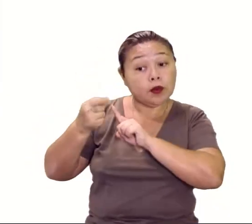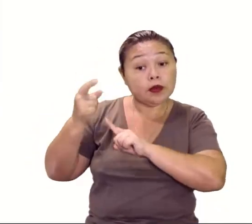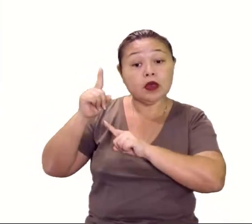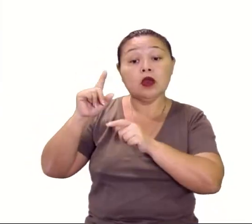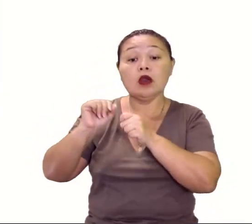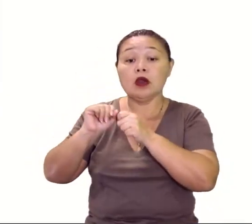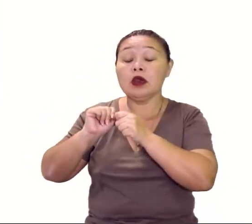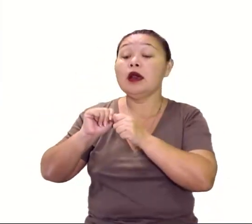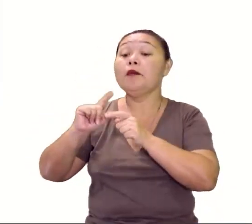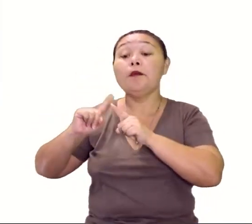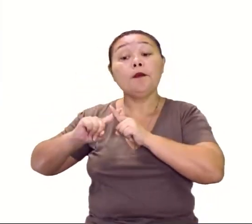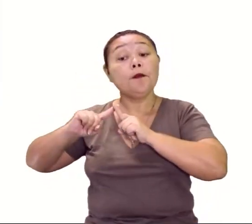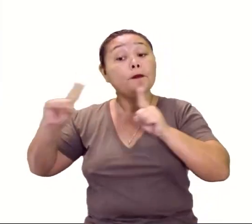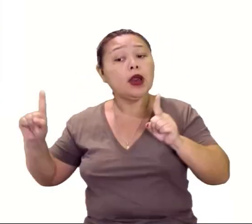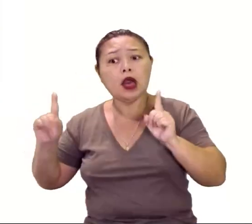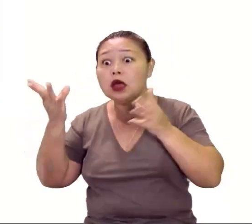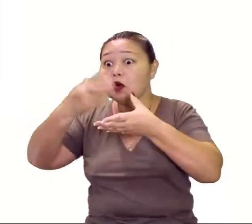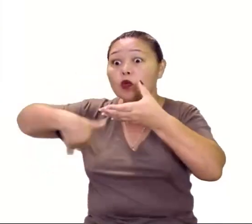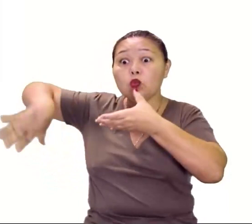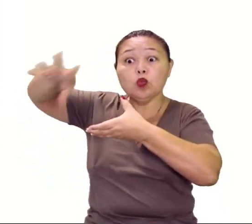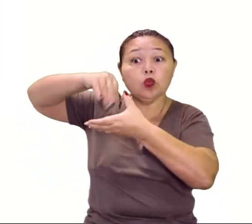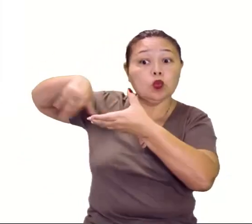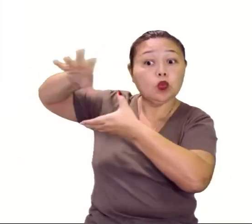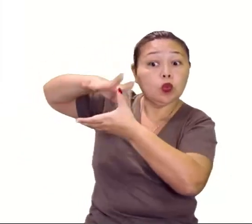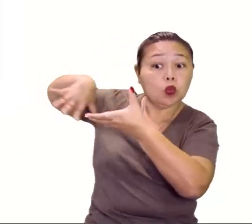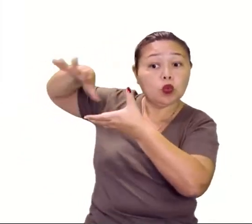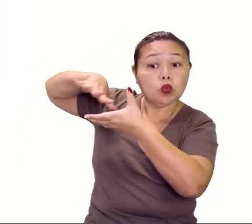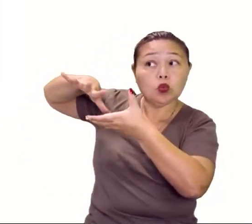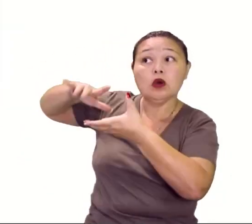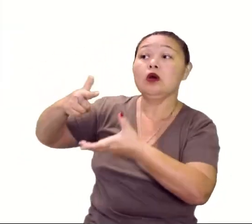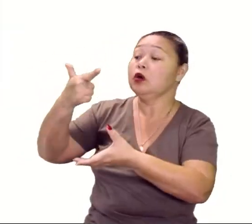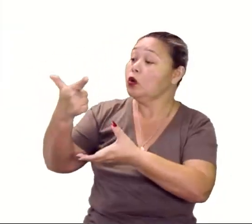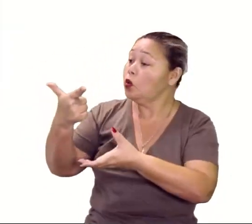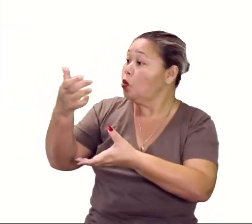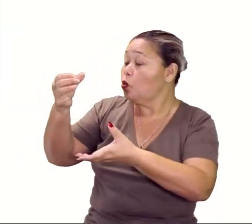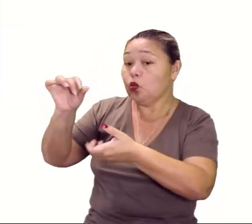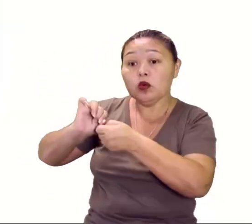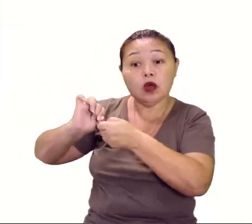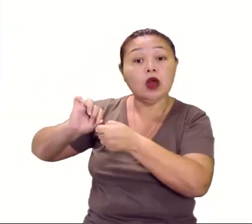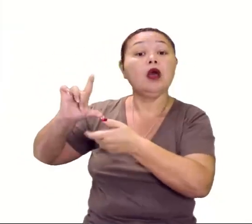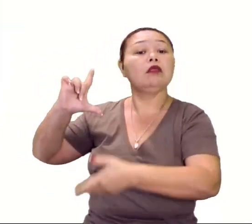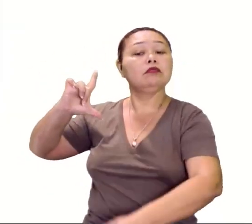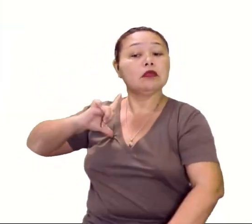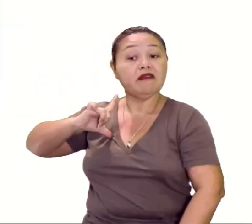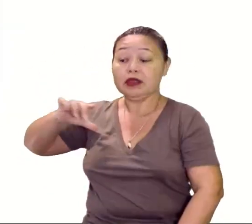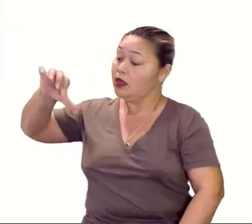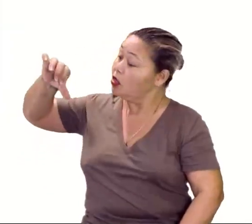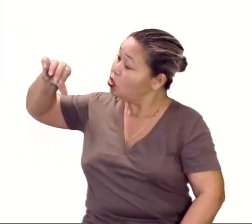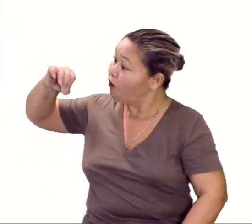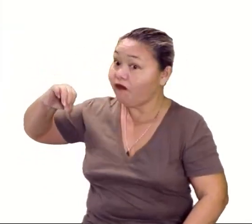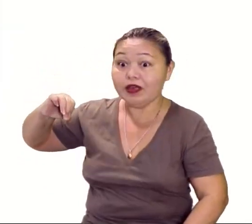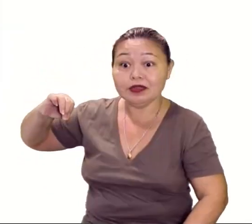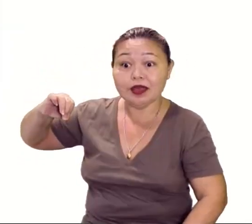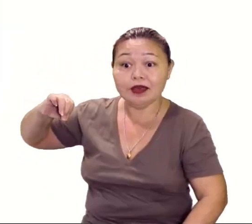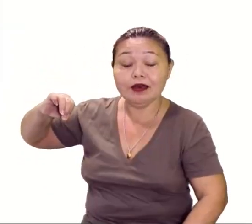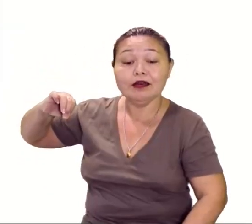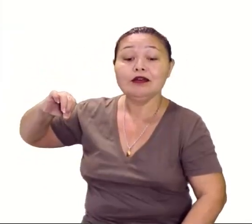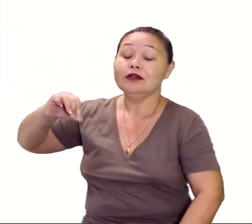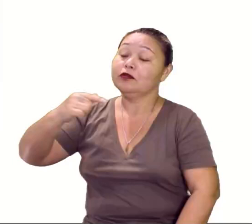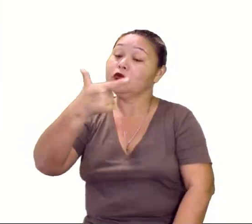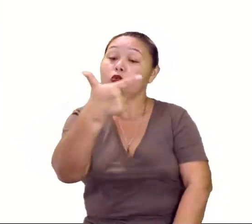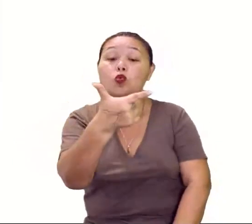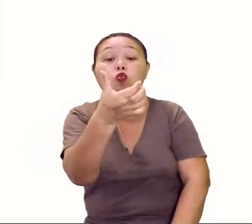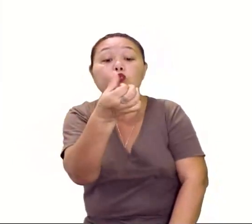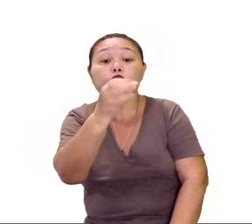os 260 tá tudo aqui, ó. É tudo aqui 260. Eu já tenho 90. 260